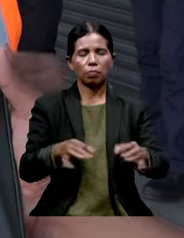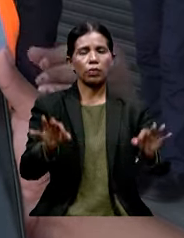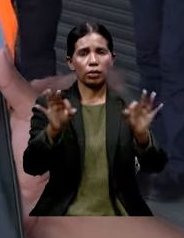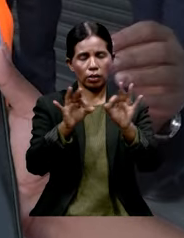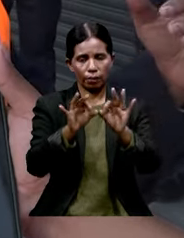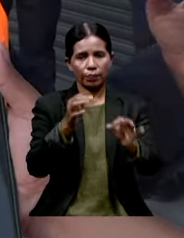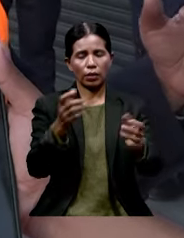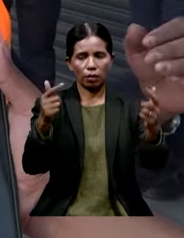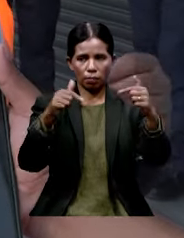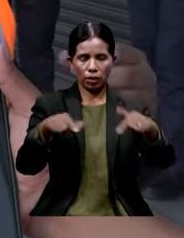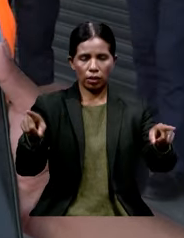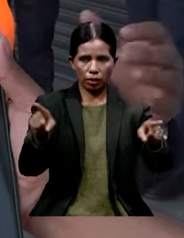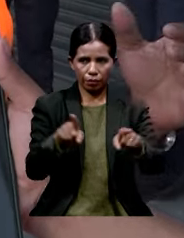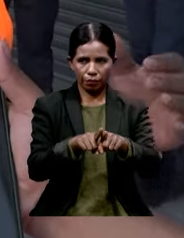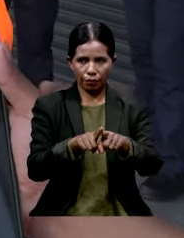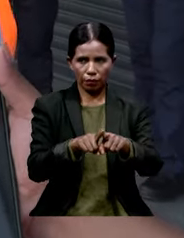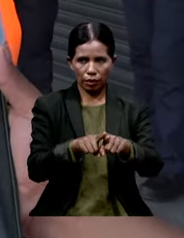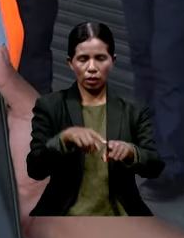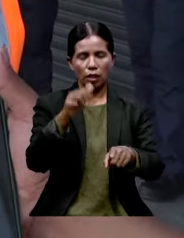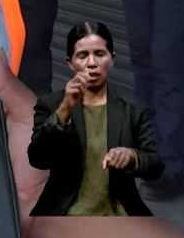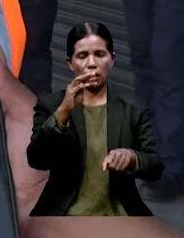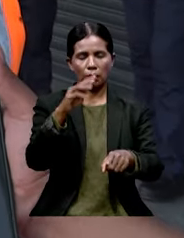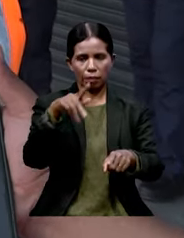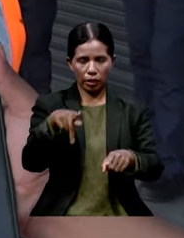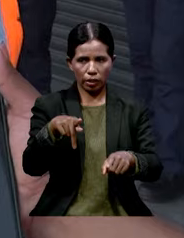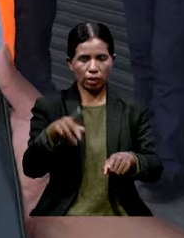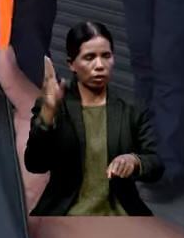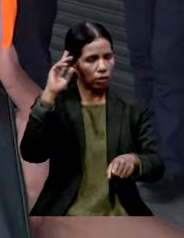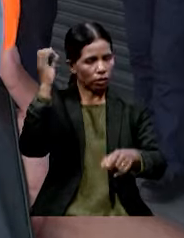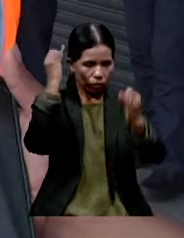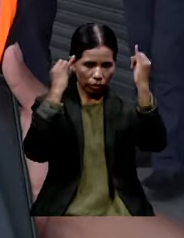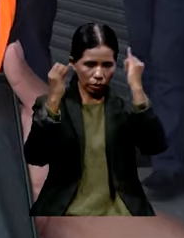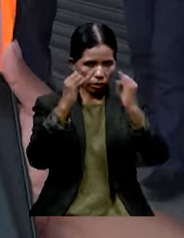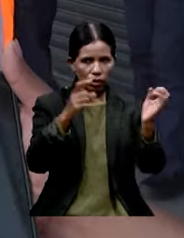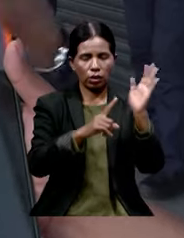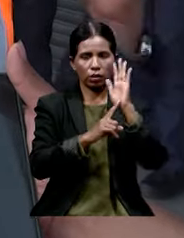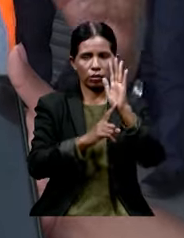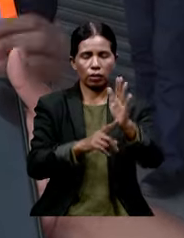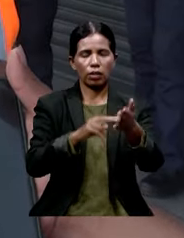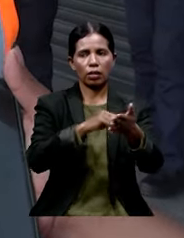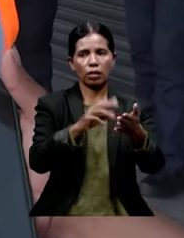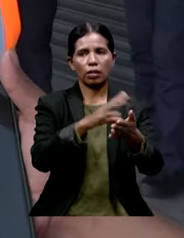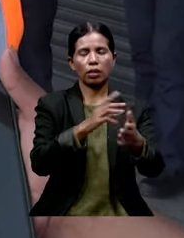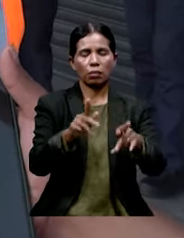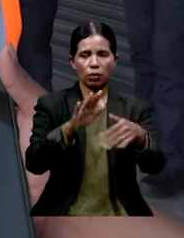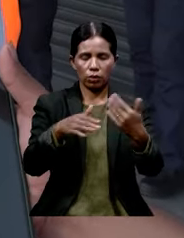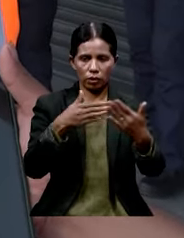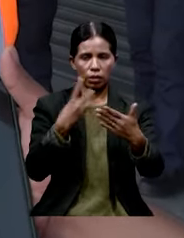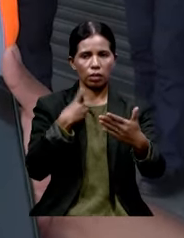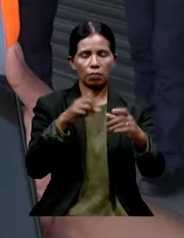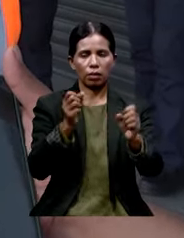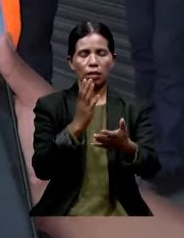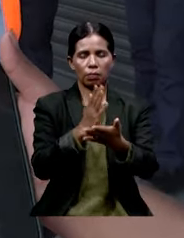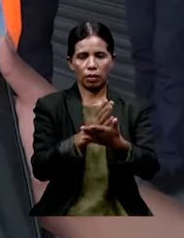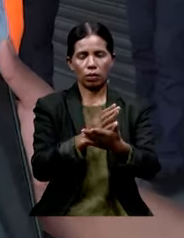kuando ida ne naing ma kane sasi insu ANP, kuando be hiri ni rona informasau mere ne ni alerta na notifikasau mai integrado hototu pari ita pelhal prevensau